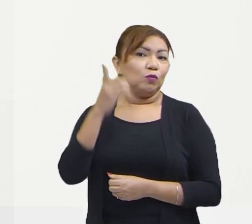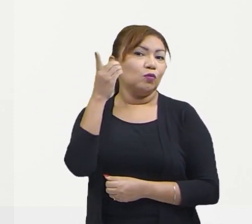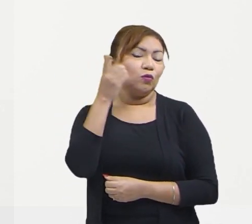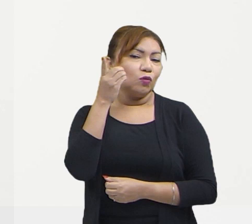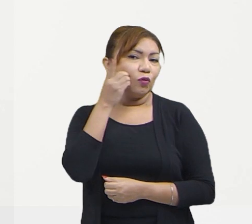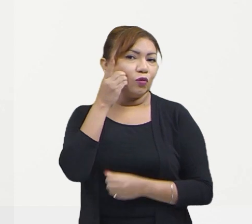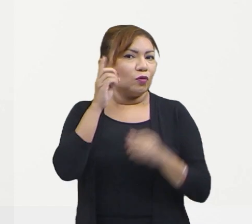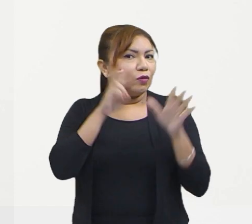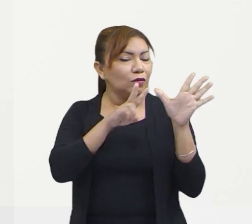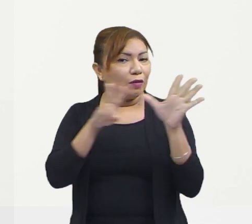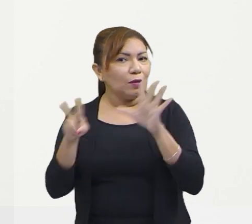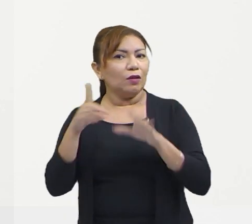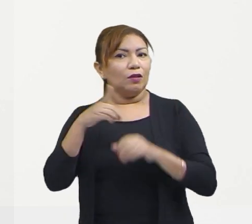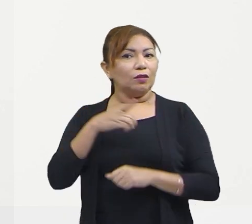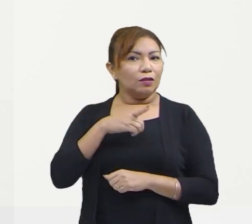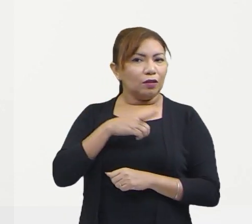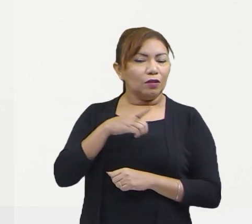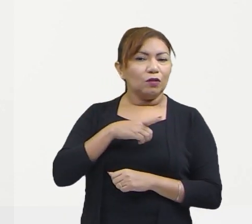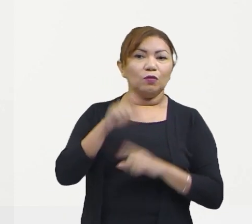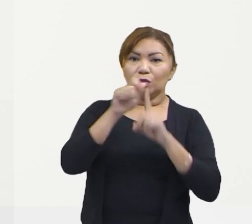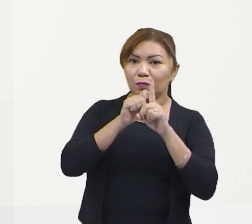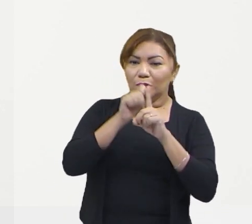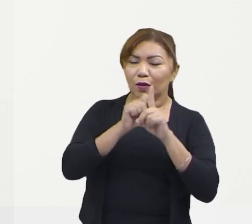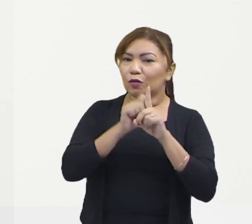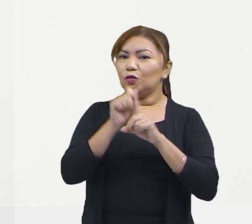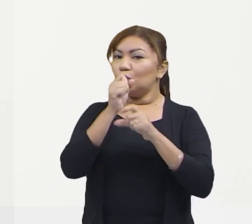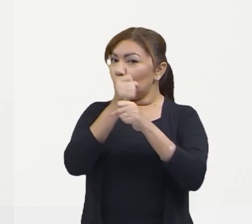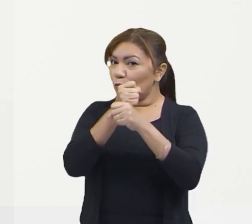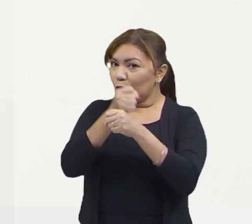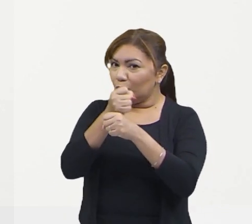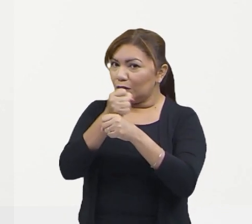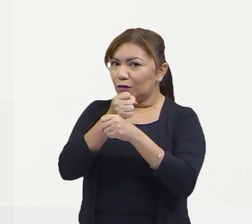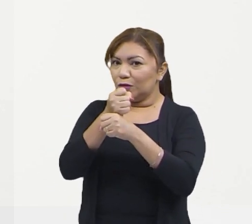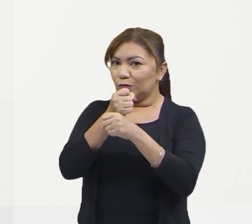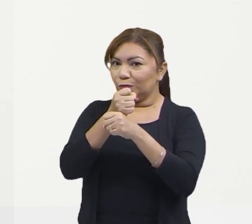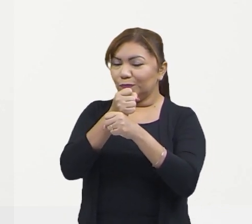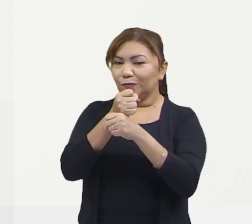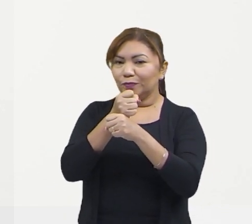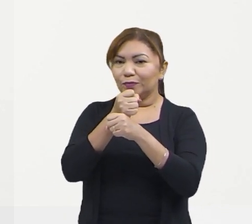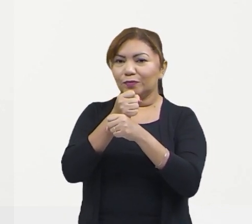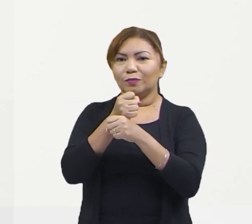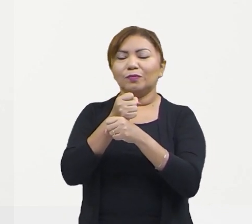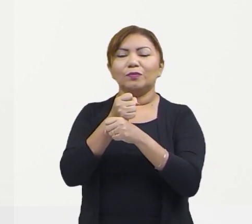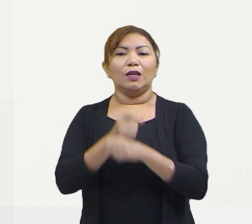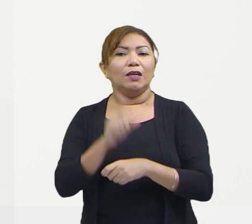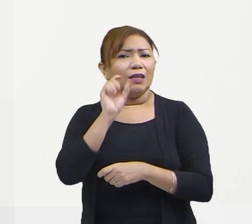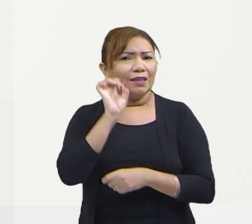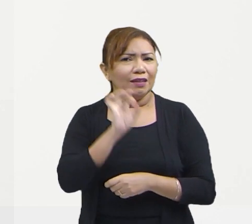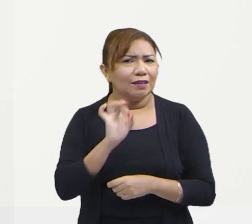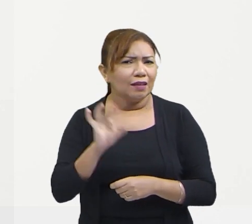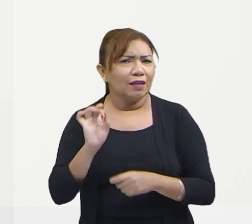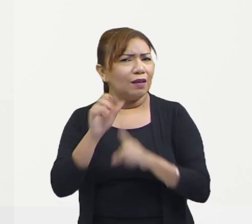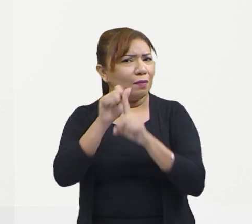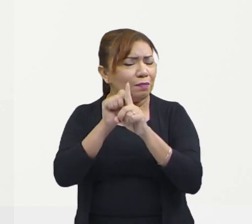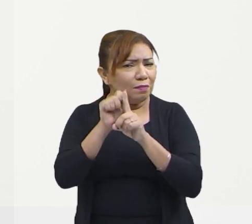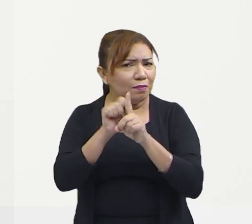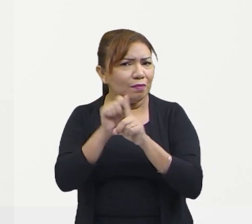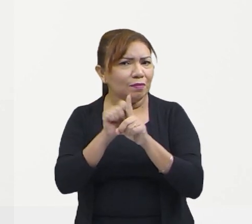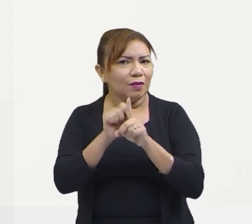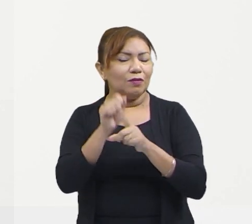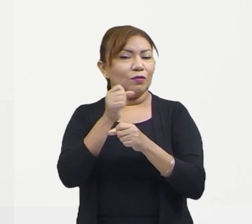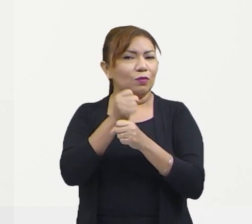semana, os meses do ano. Olha aqui, e cada mês do ano é representado por um